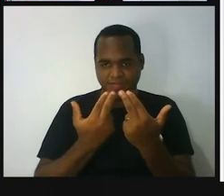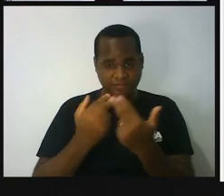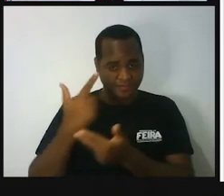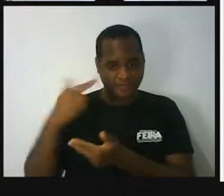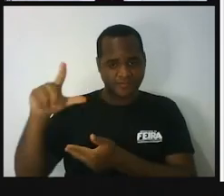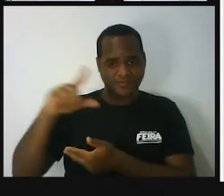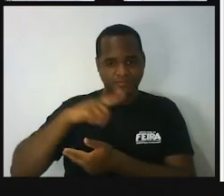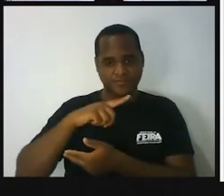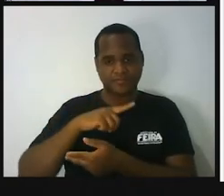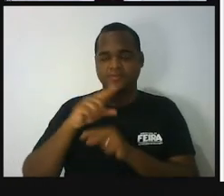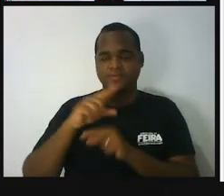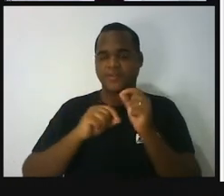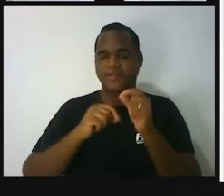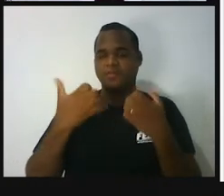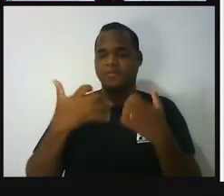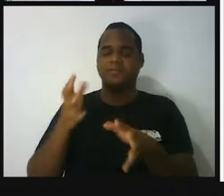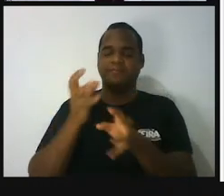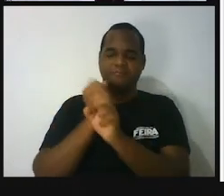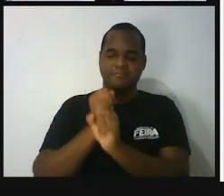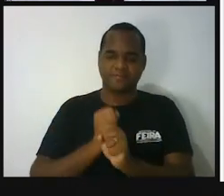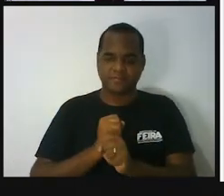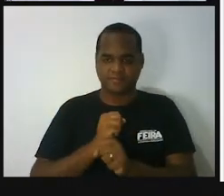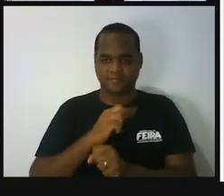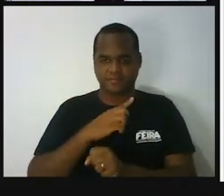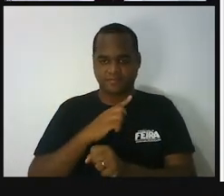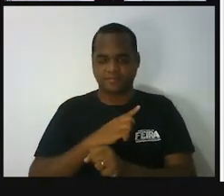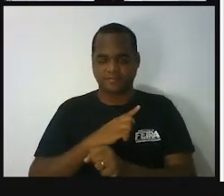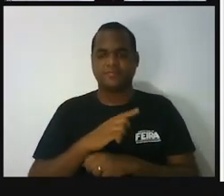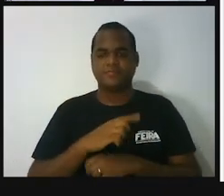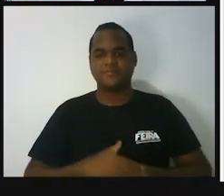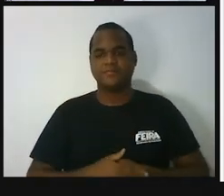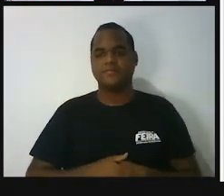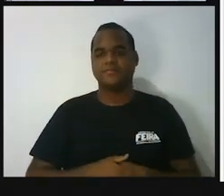um. Vou medir esse aqui, ó.